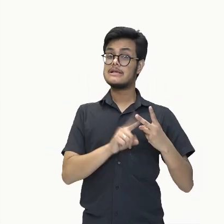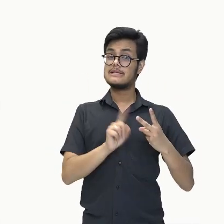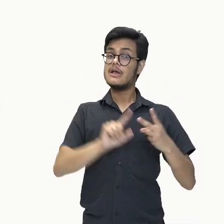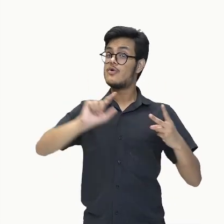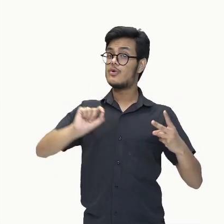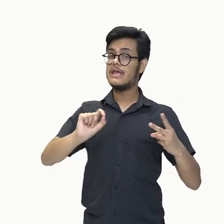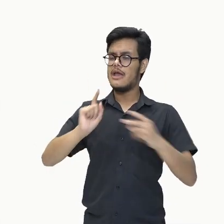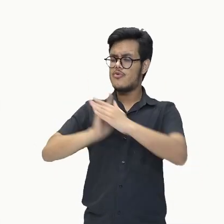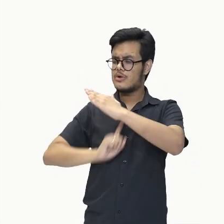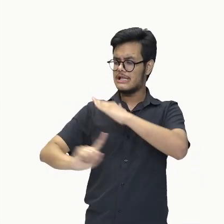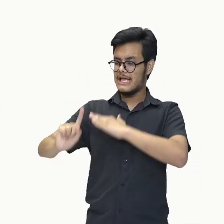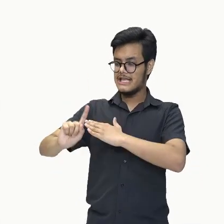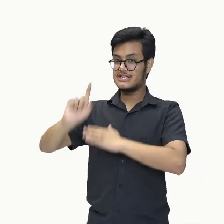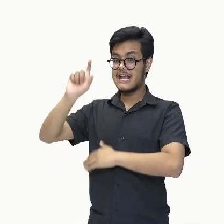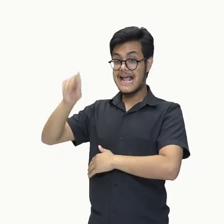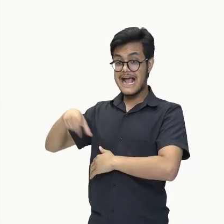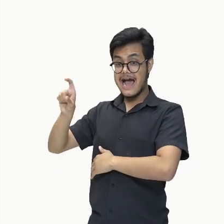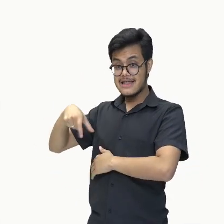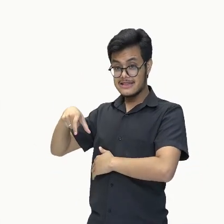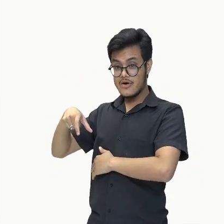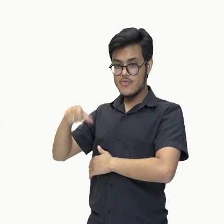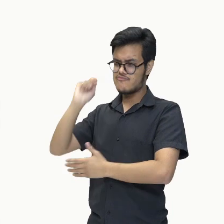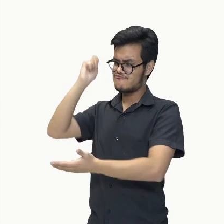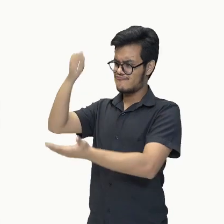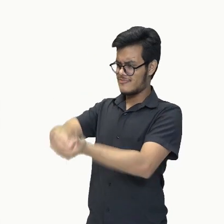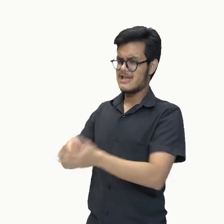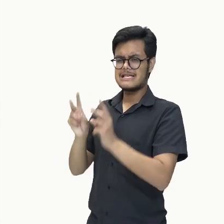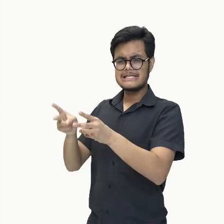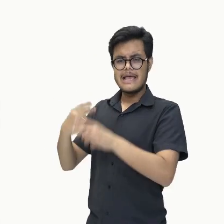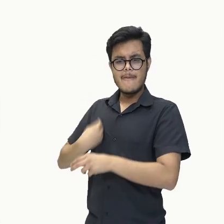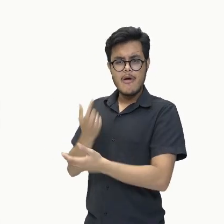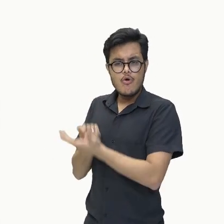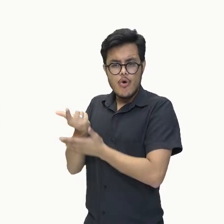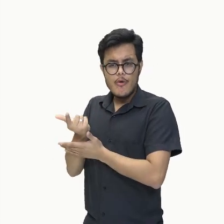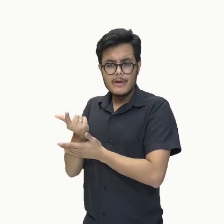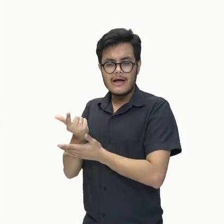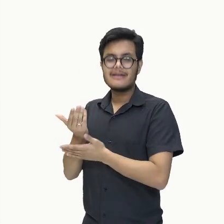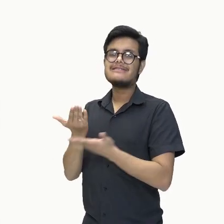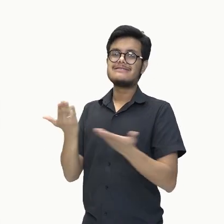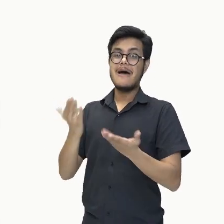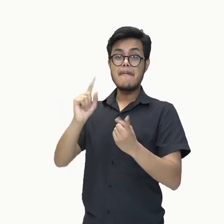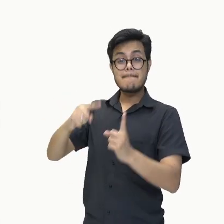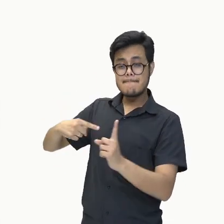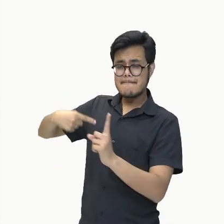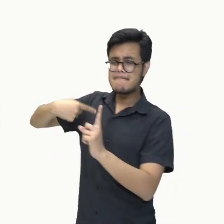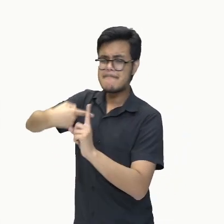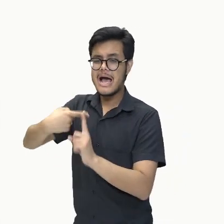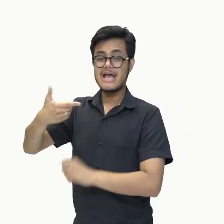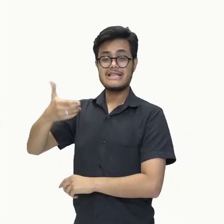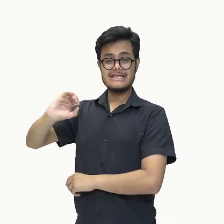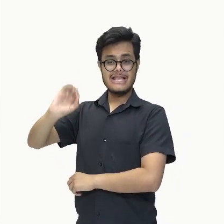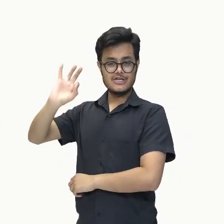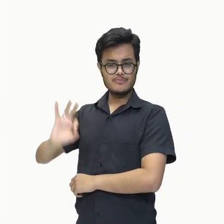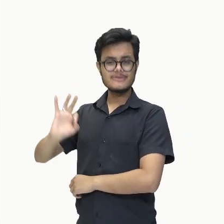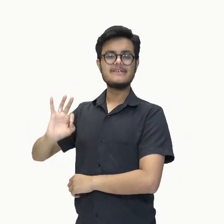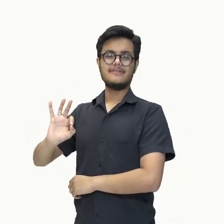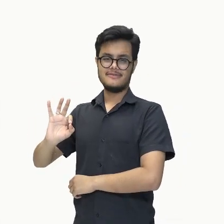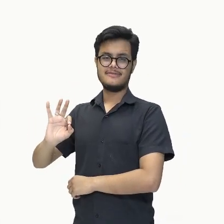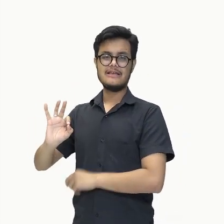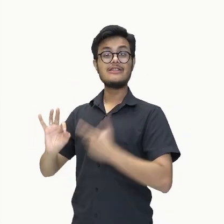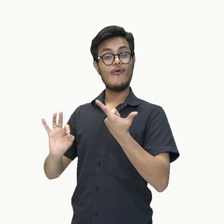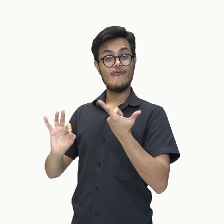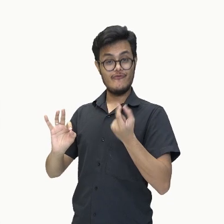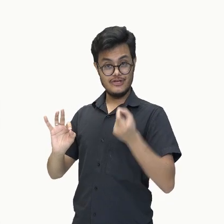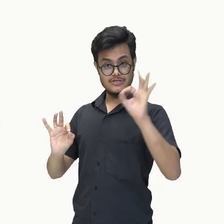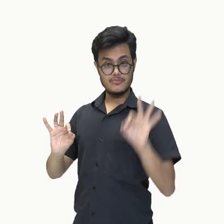no caixa, o cliente ele possui aquele cartão fidelidade da loja. Por conta disso, ele ganha, né, mais um quê?